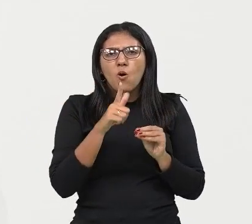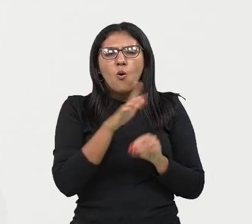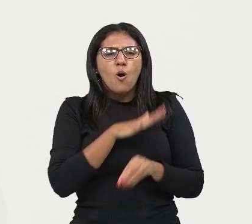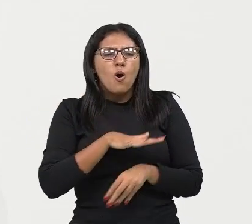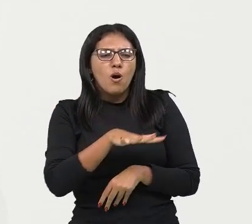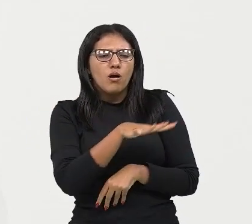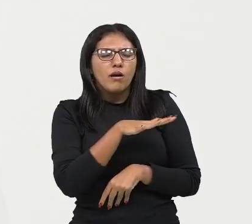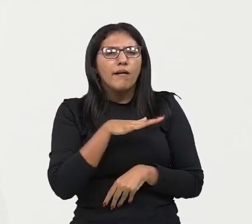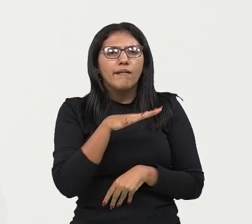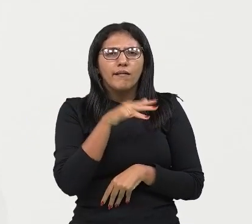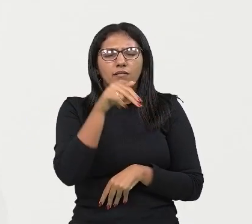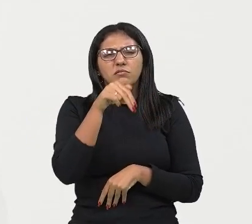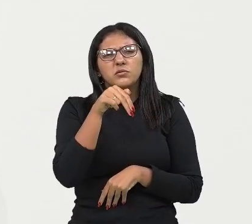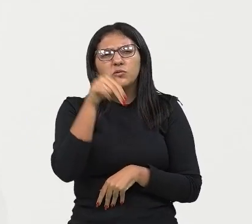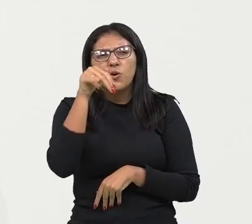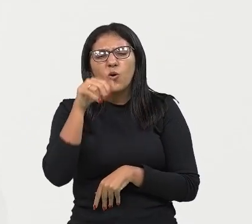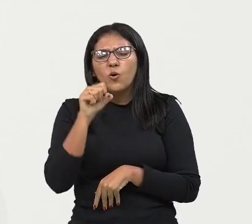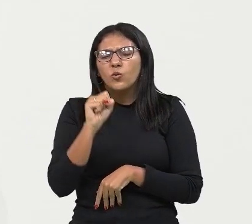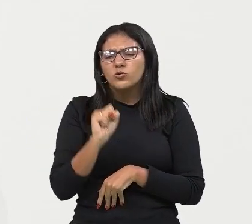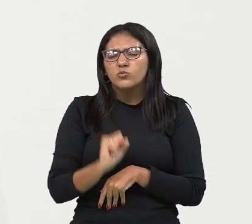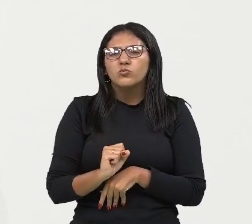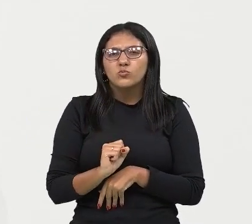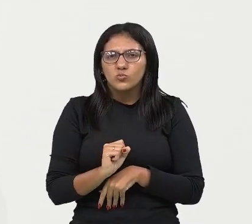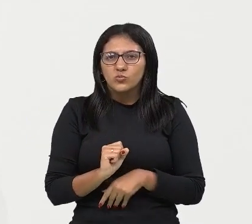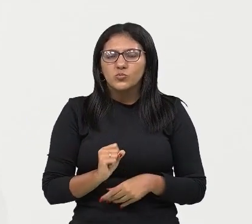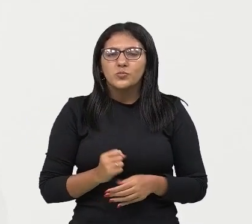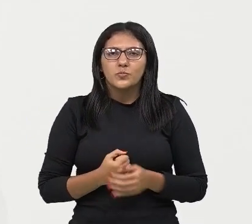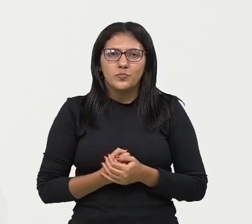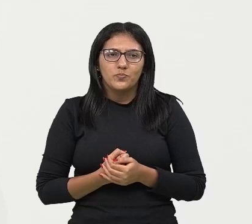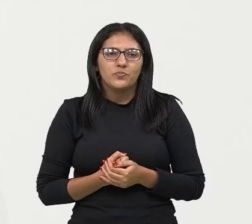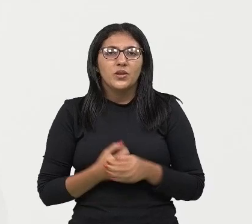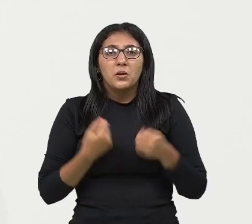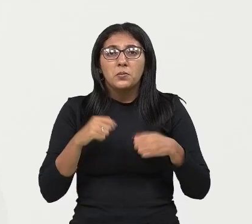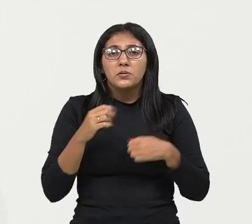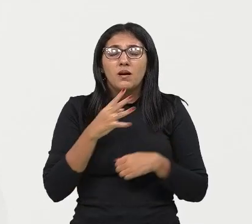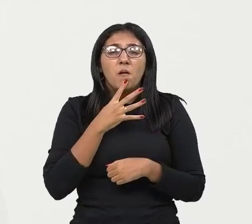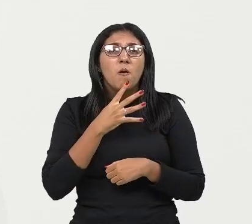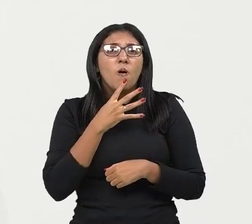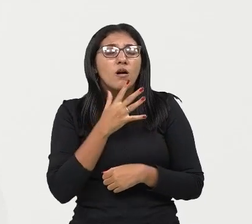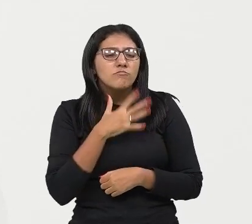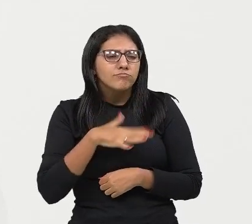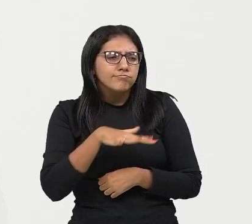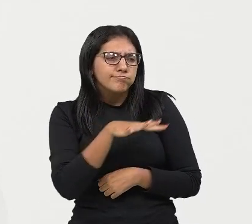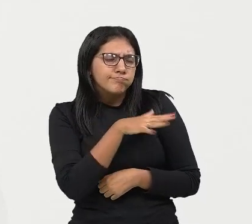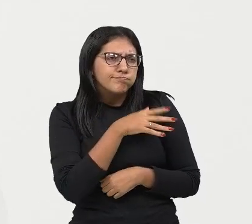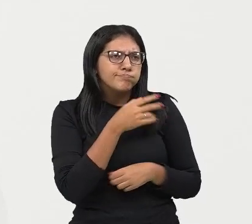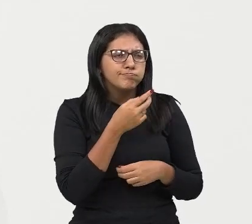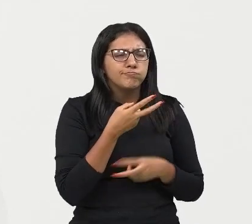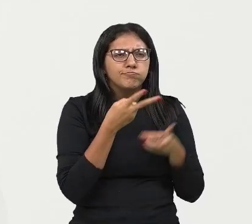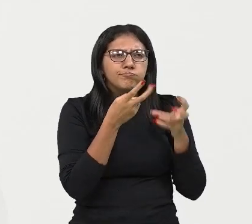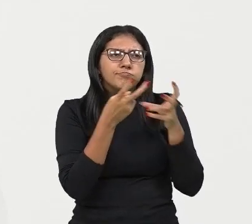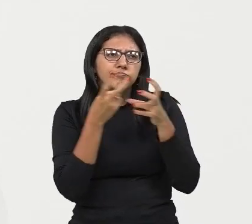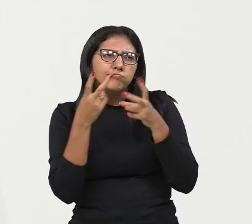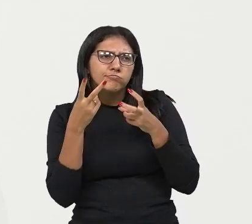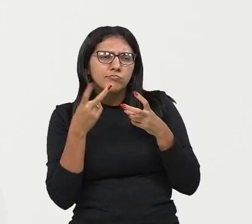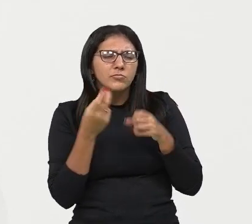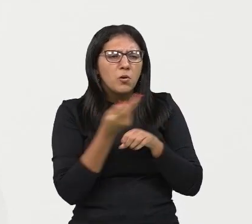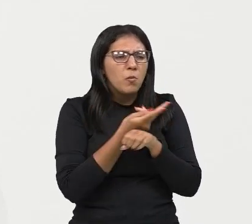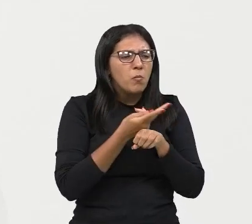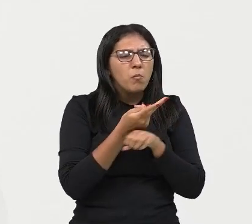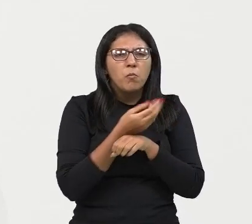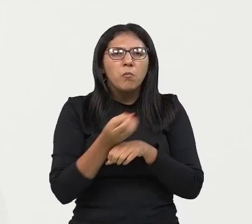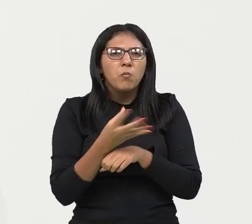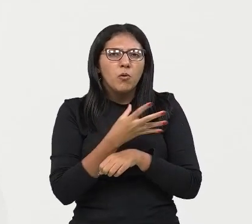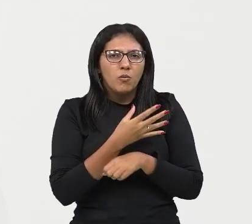interior daquelas terras que pertenciam a eles. Eles tinham que conhecer, eles tinham que realmente explorar. E nesse